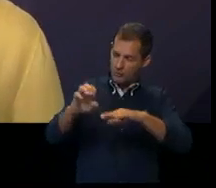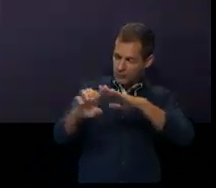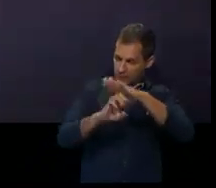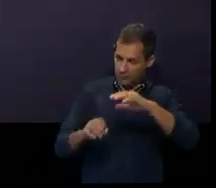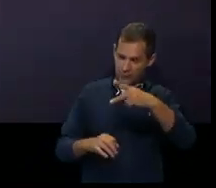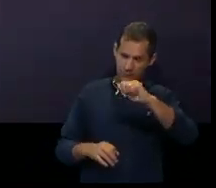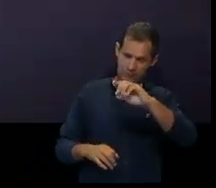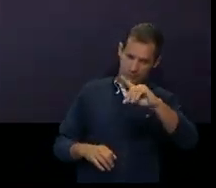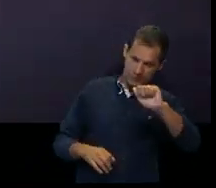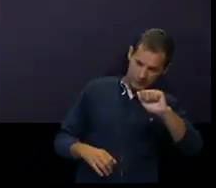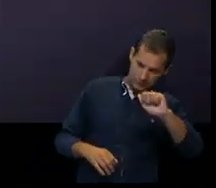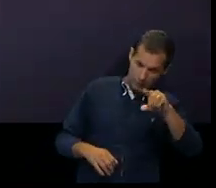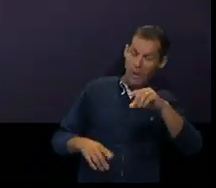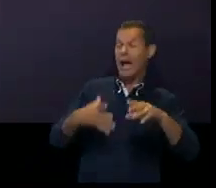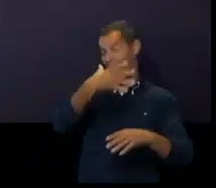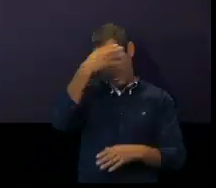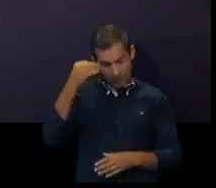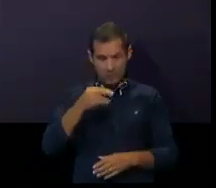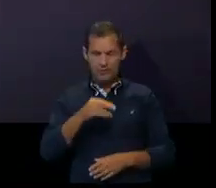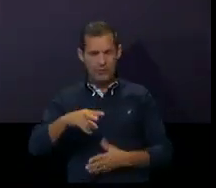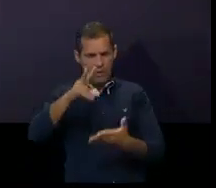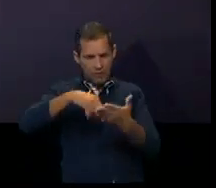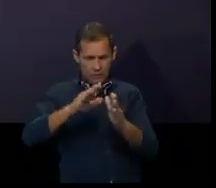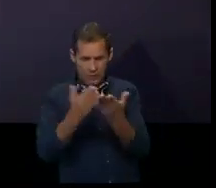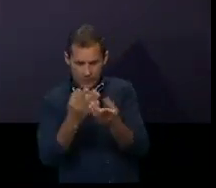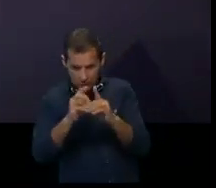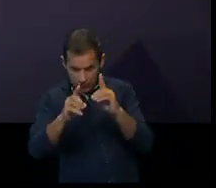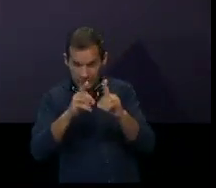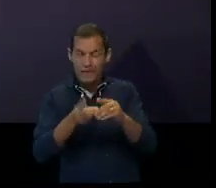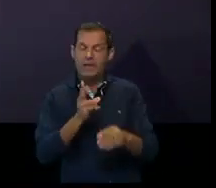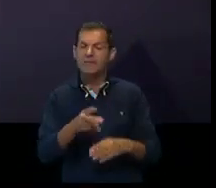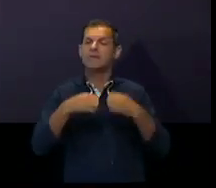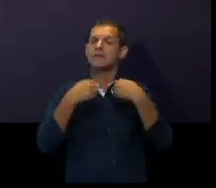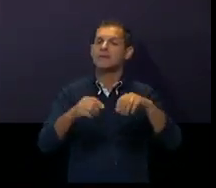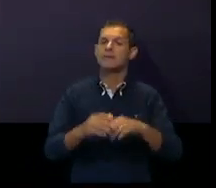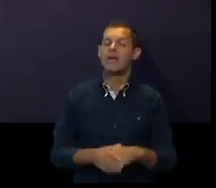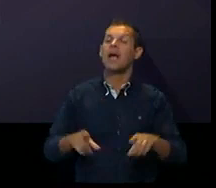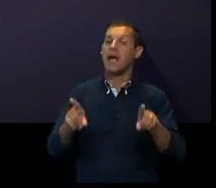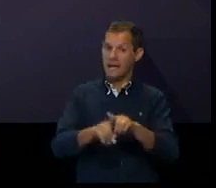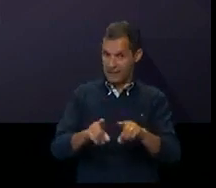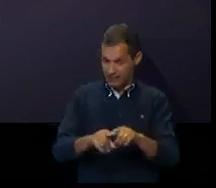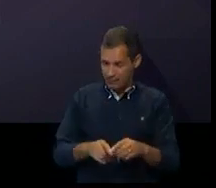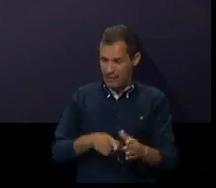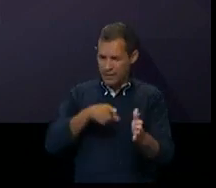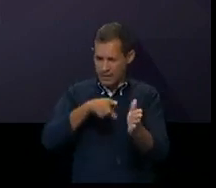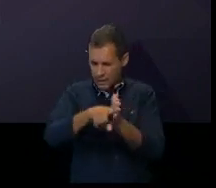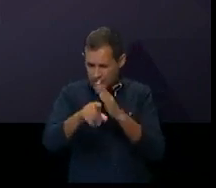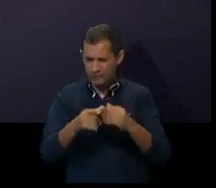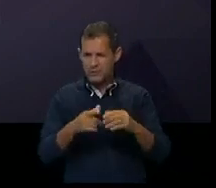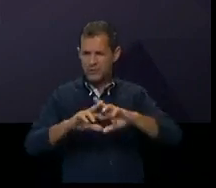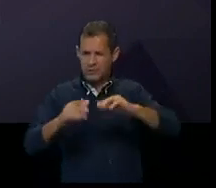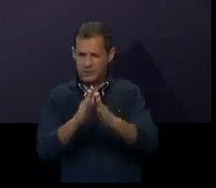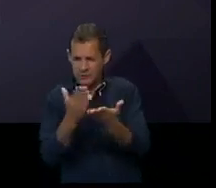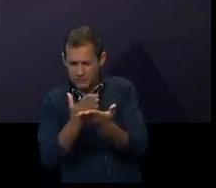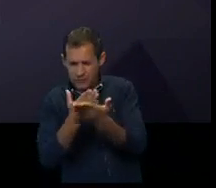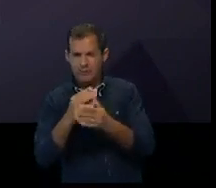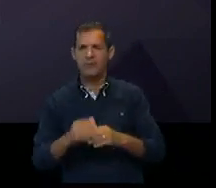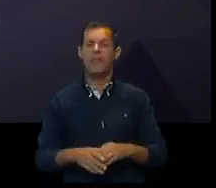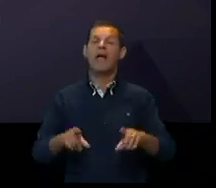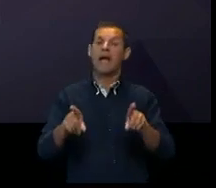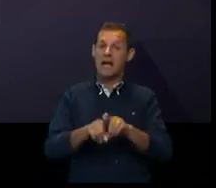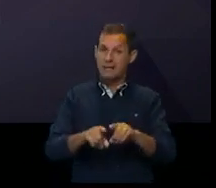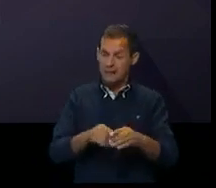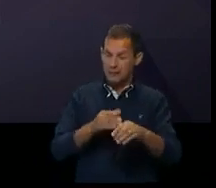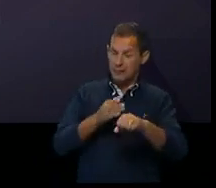Padawan. Ah, mas não se esqueça de reler o livro didático sempre que necessário, além de consultar outras fontes bibliográficas